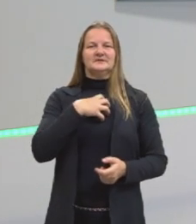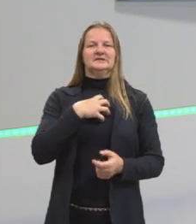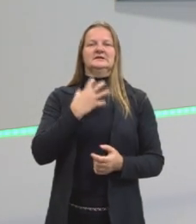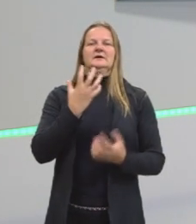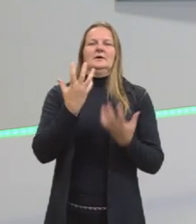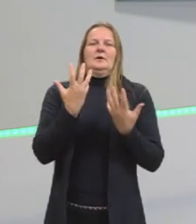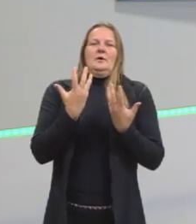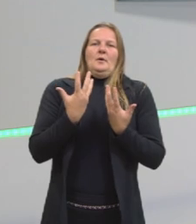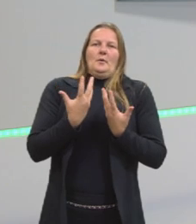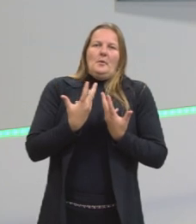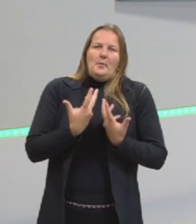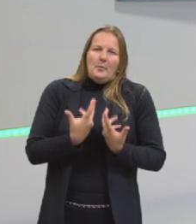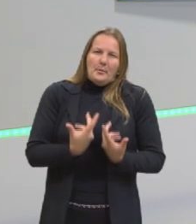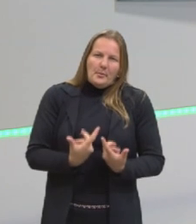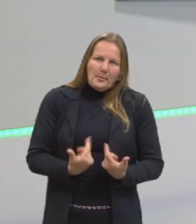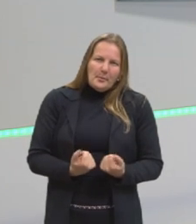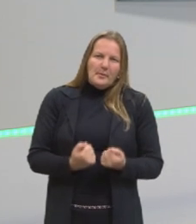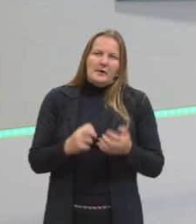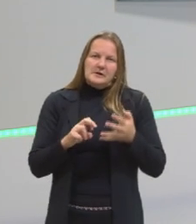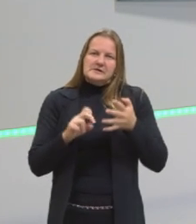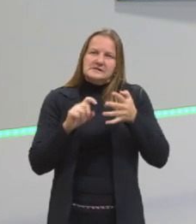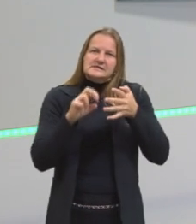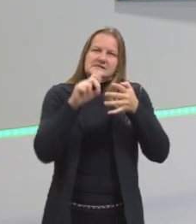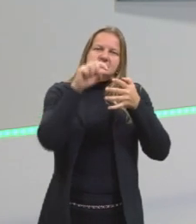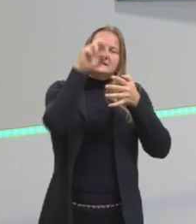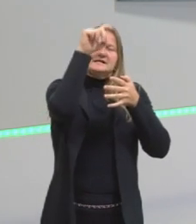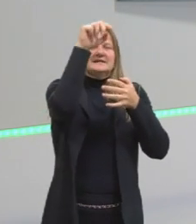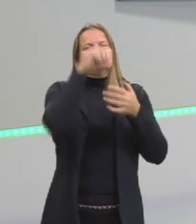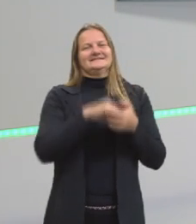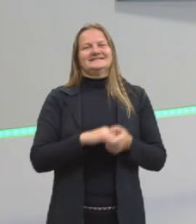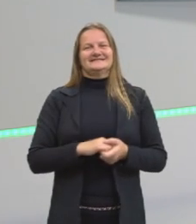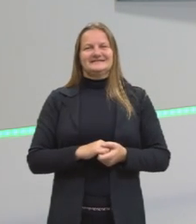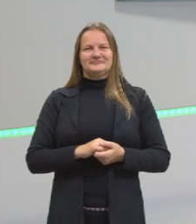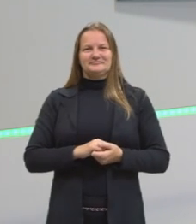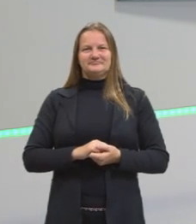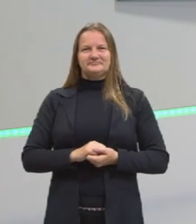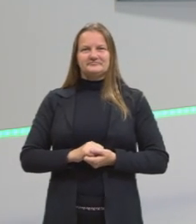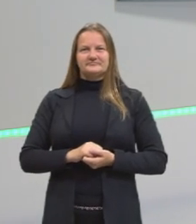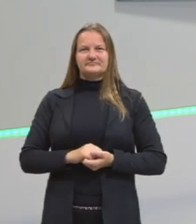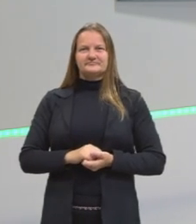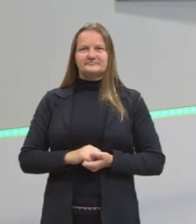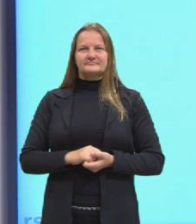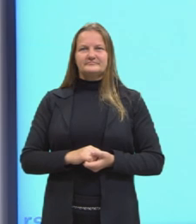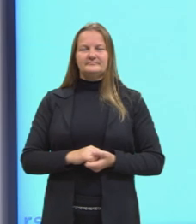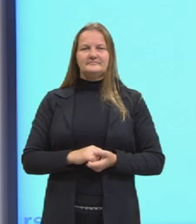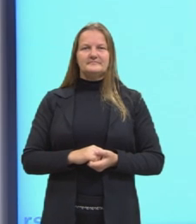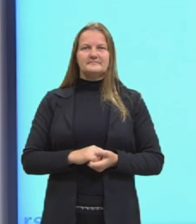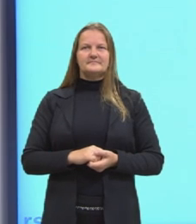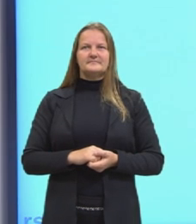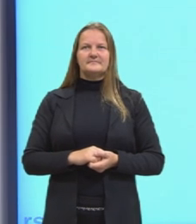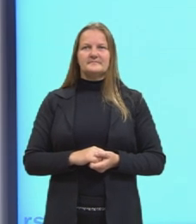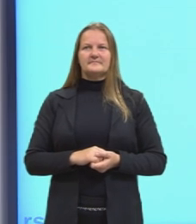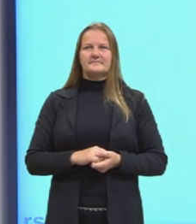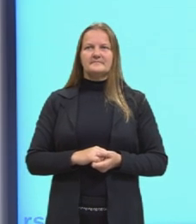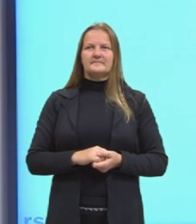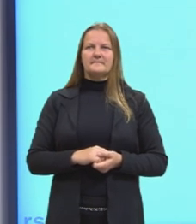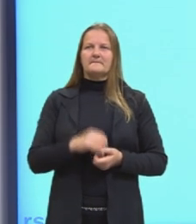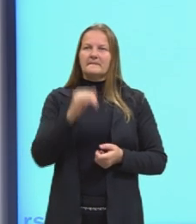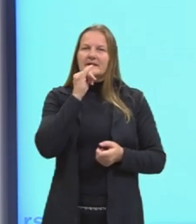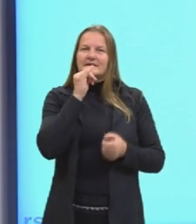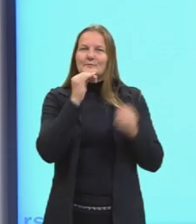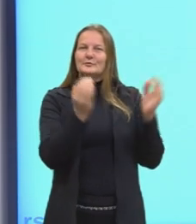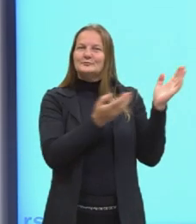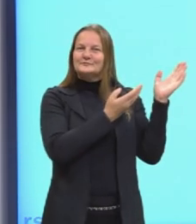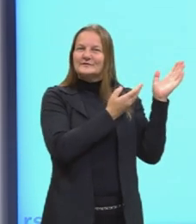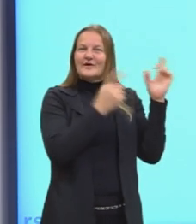cansado quando tá subindo escadas né tá bom Ó como eu falei aqui né a gente